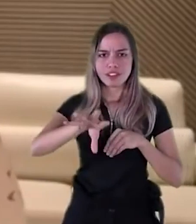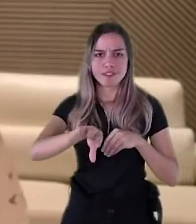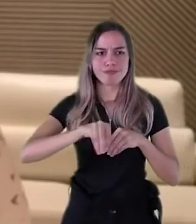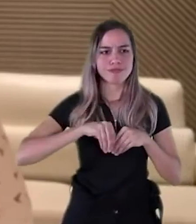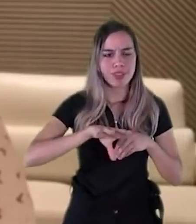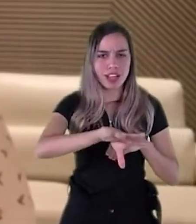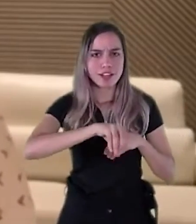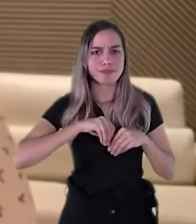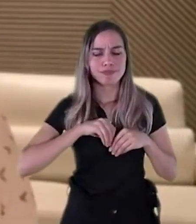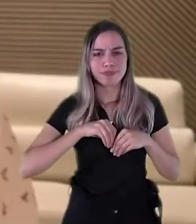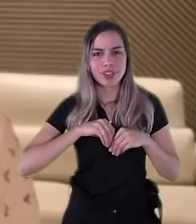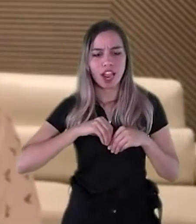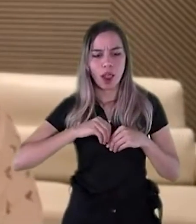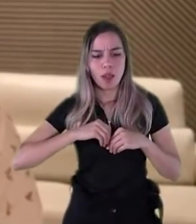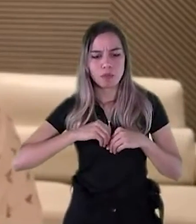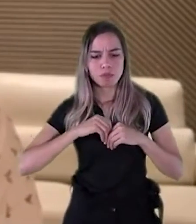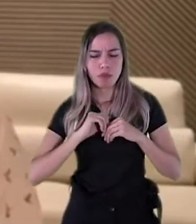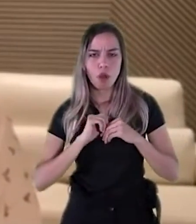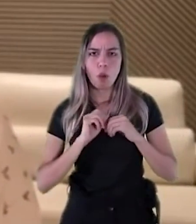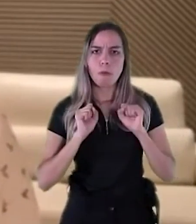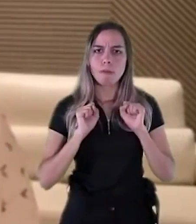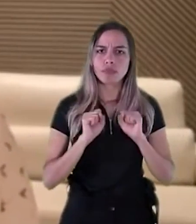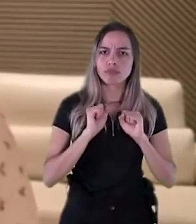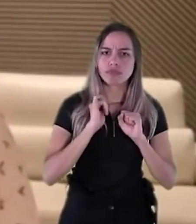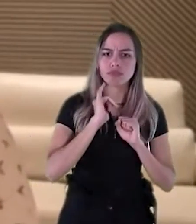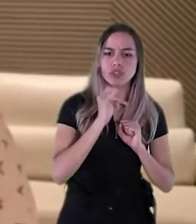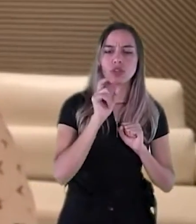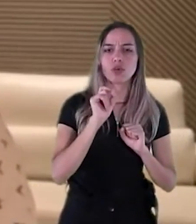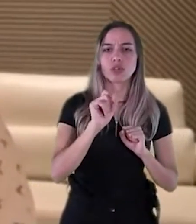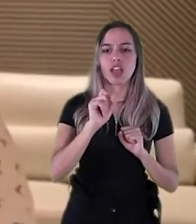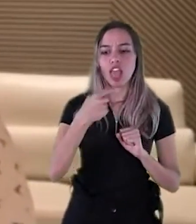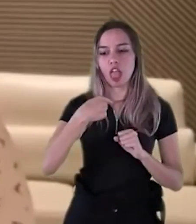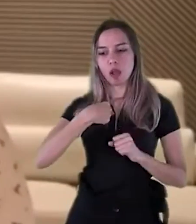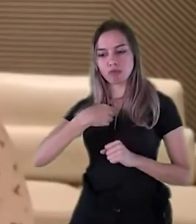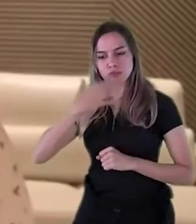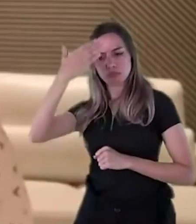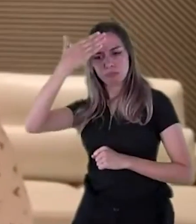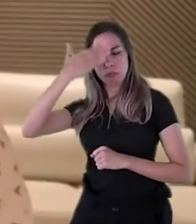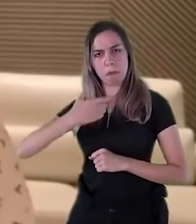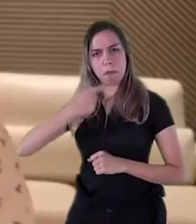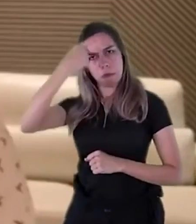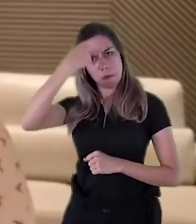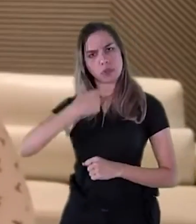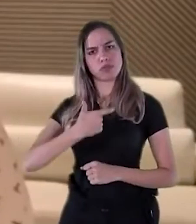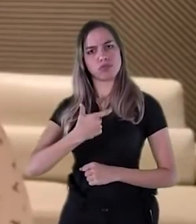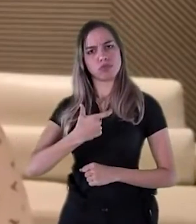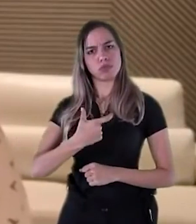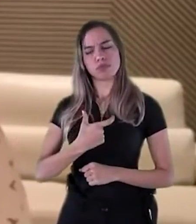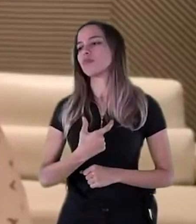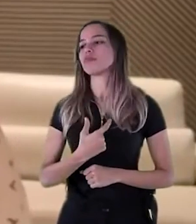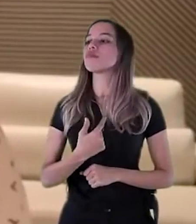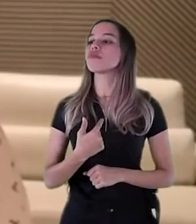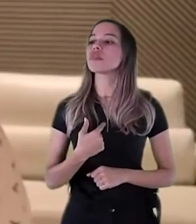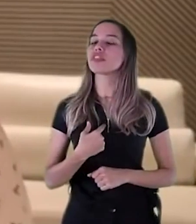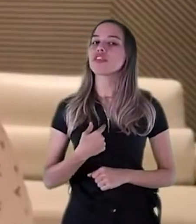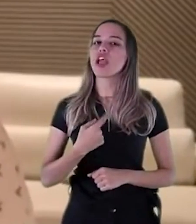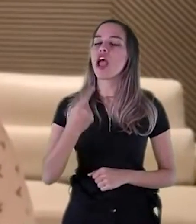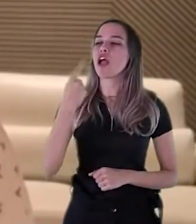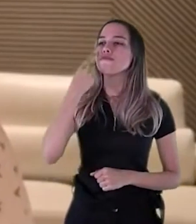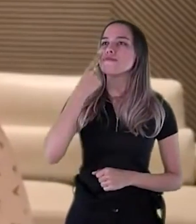tal. Mas de repente, meu amigo, como se as coisas estivessem ruindo, a gente vai